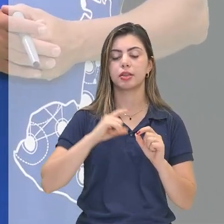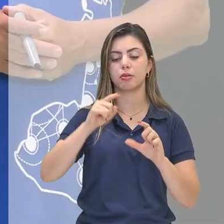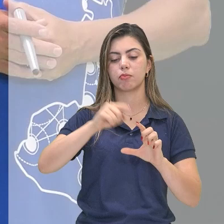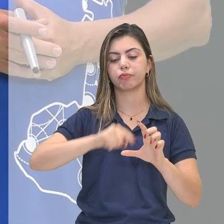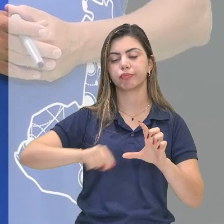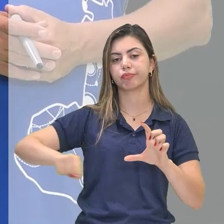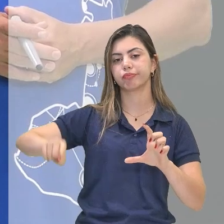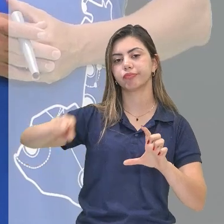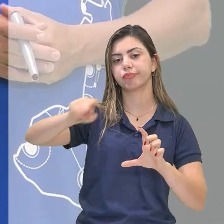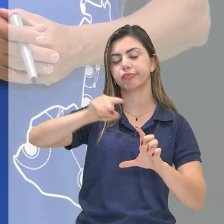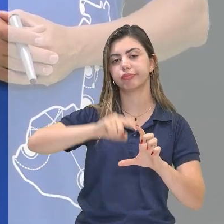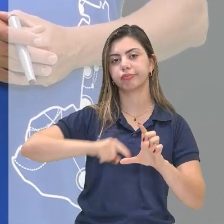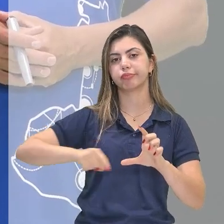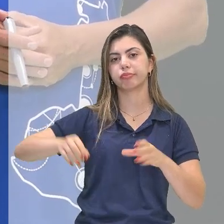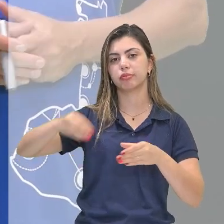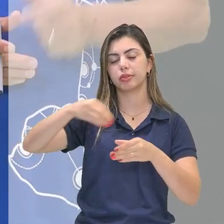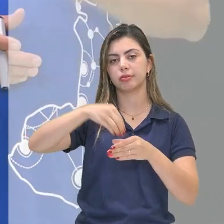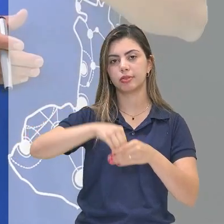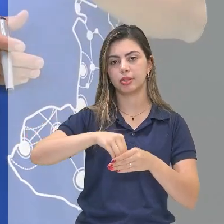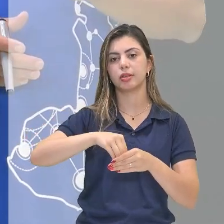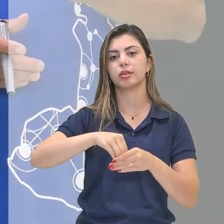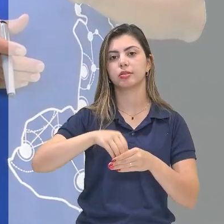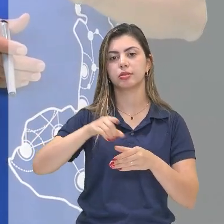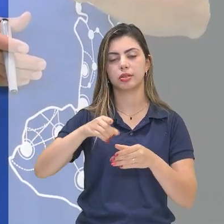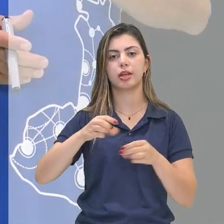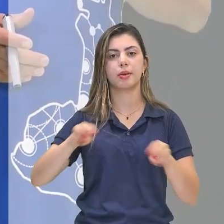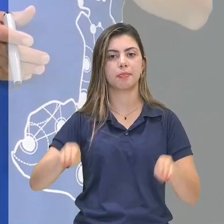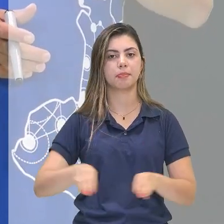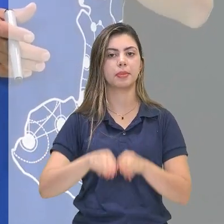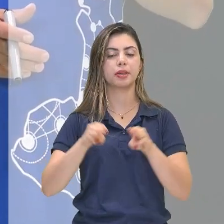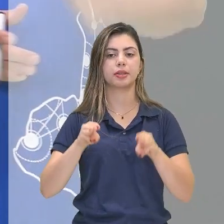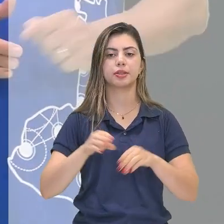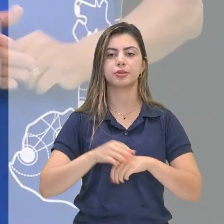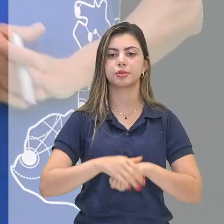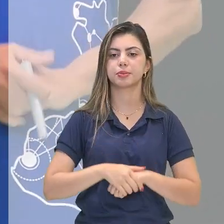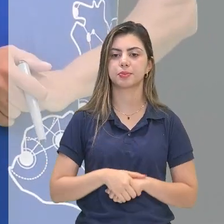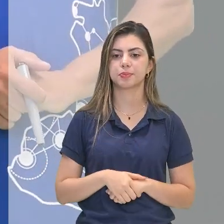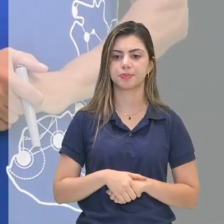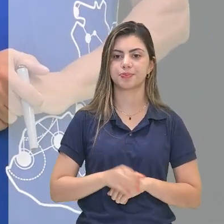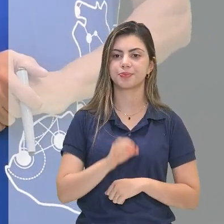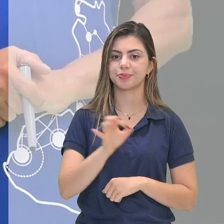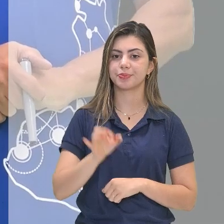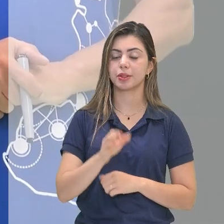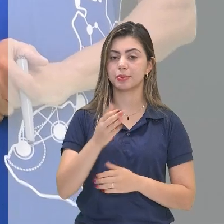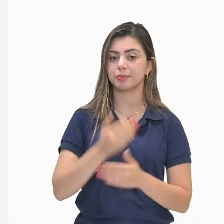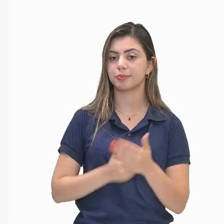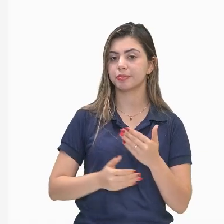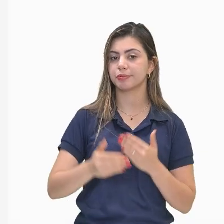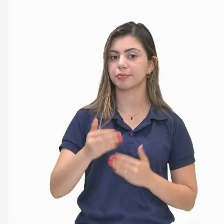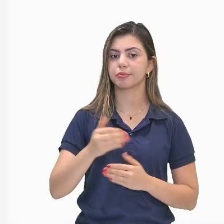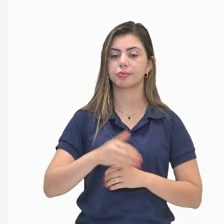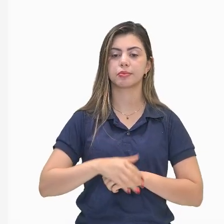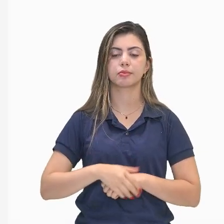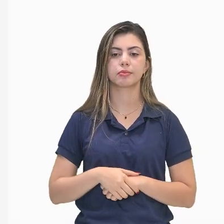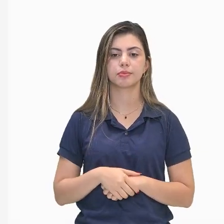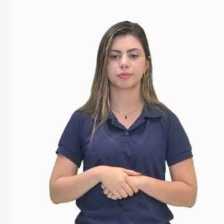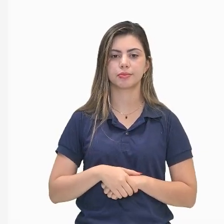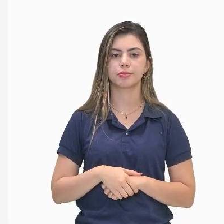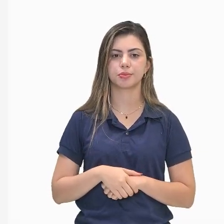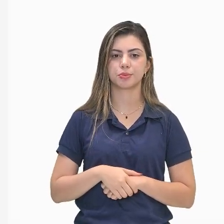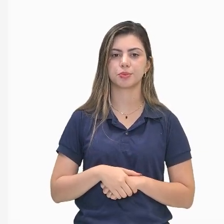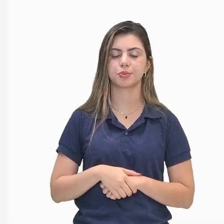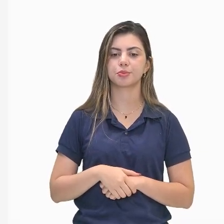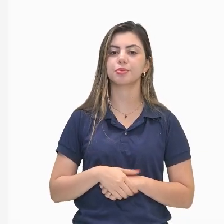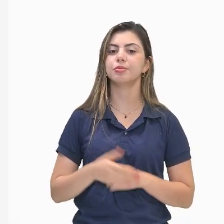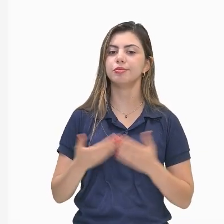circular dentro desse campo magnético, certo? Vamos adiante então, pessoal, veja só. Aí